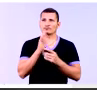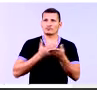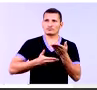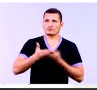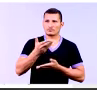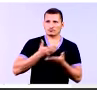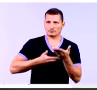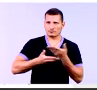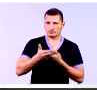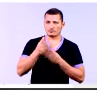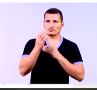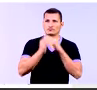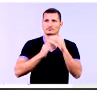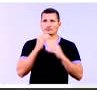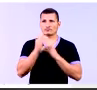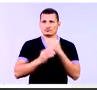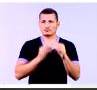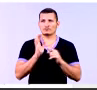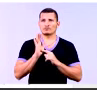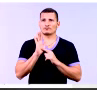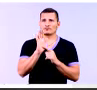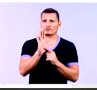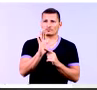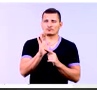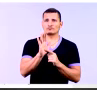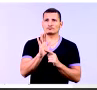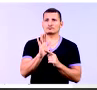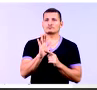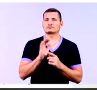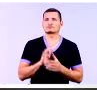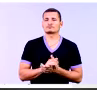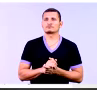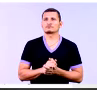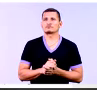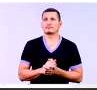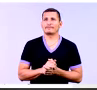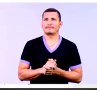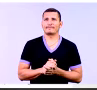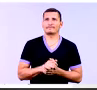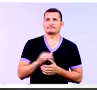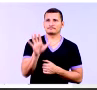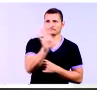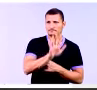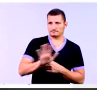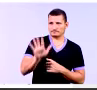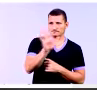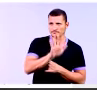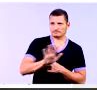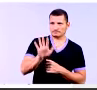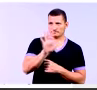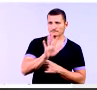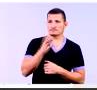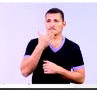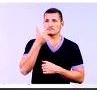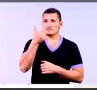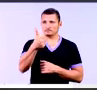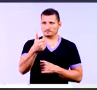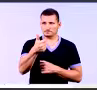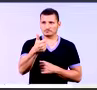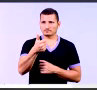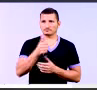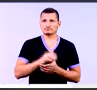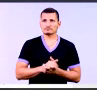interatividade com o banco de dados, nos mostra uma interface um pouco mais amigável do que